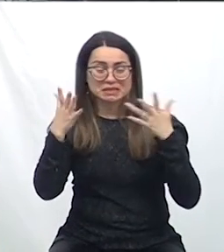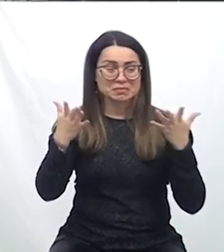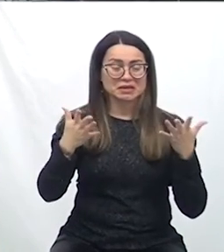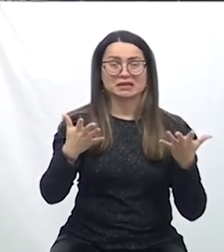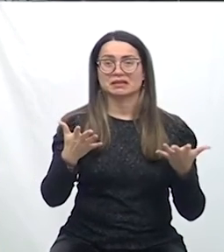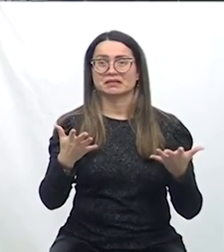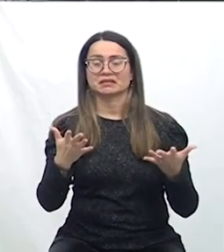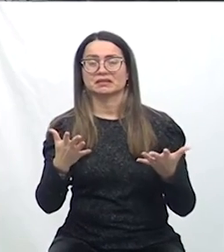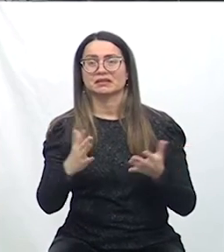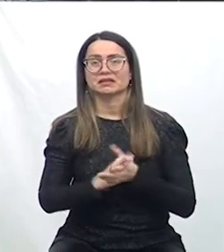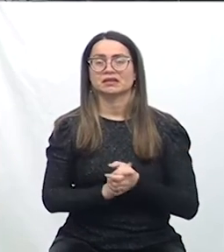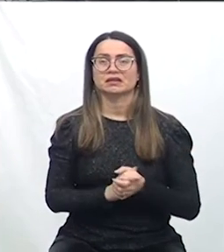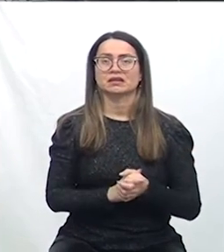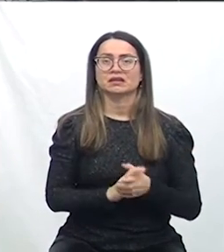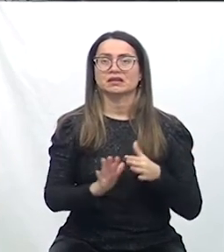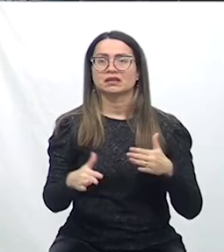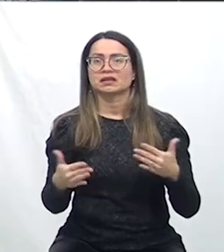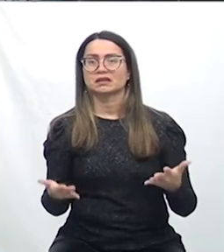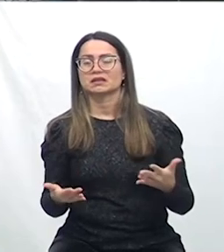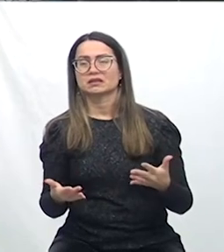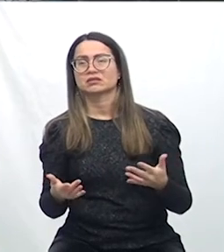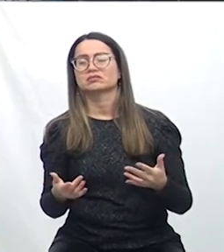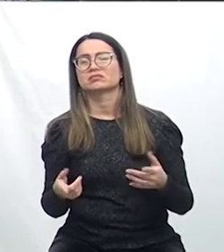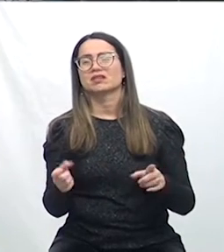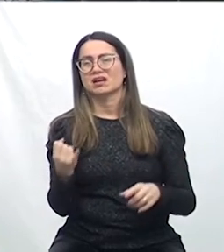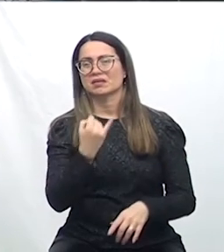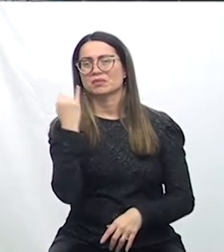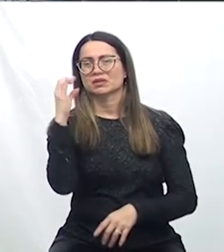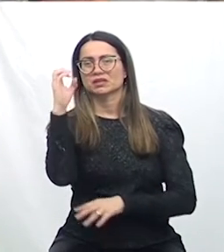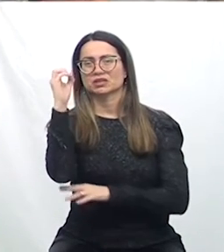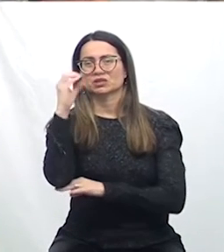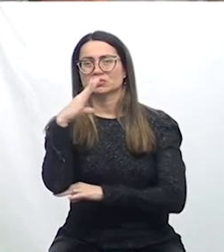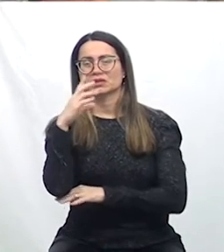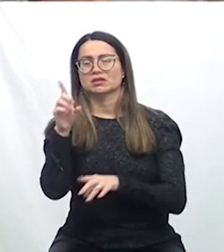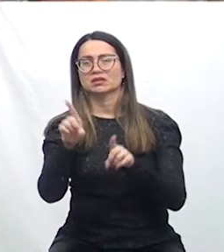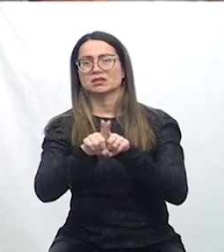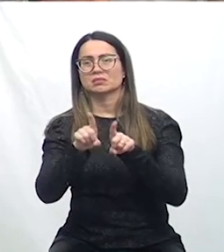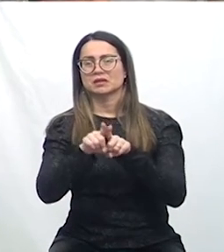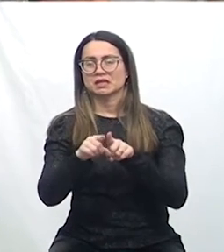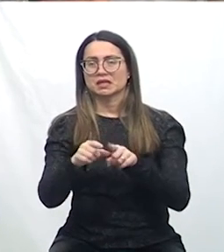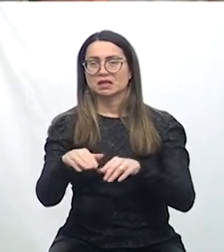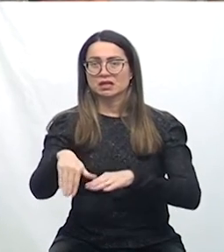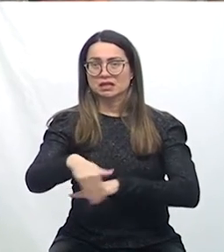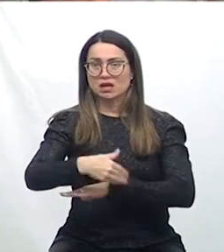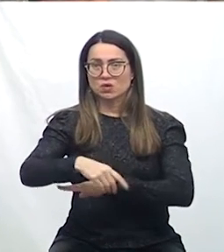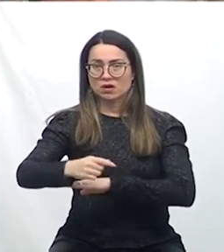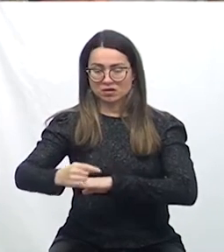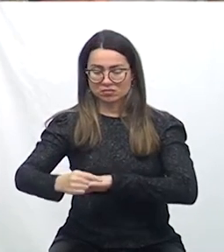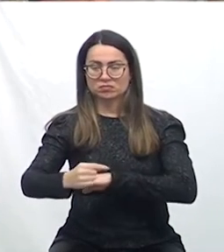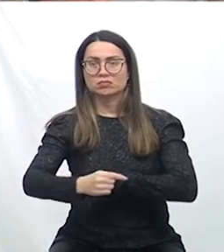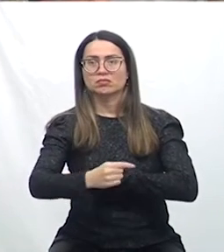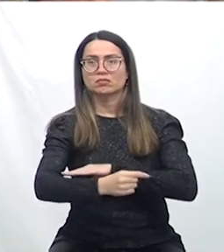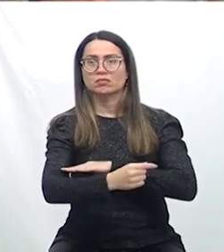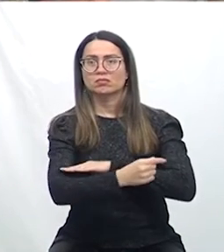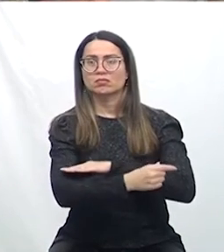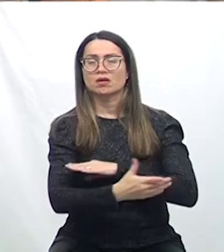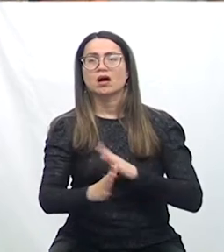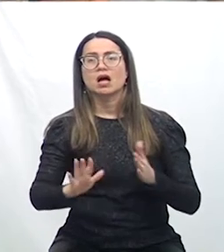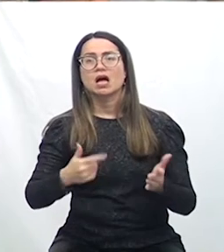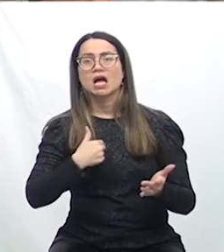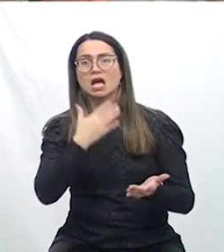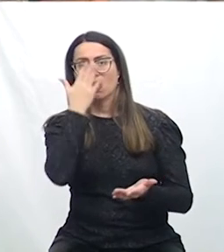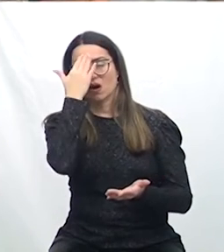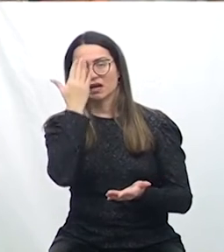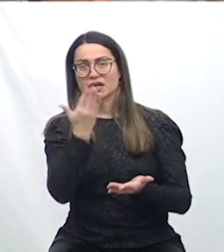não. Então, também a iluminação e a sinalização. Eu acho que o município